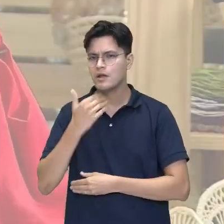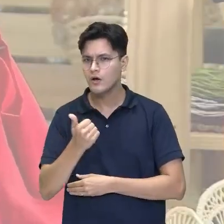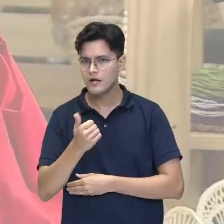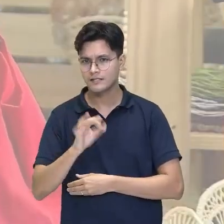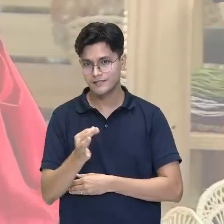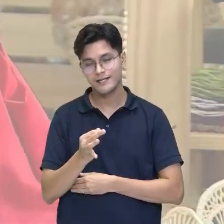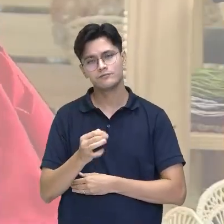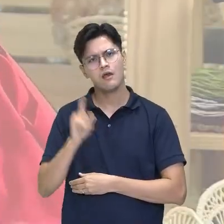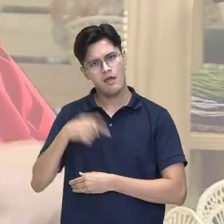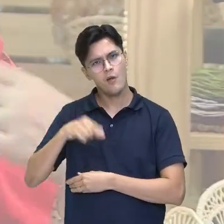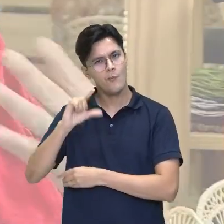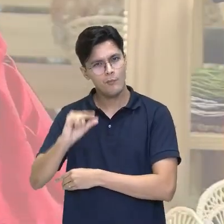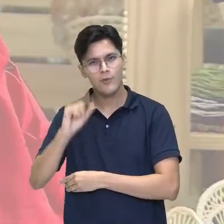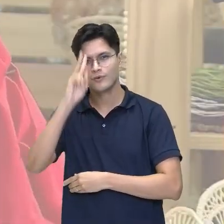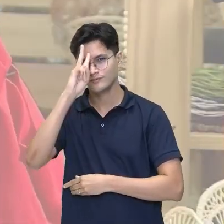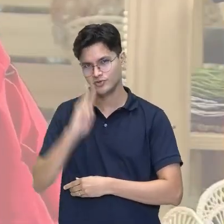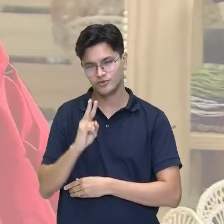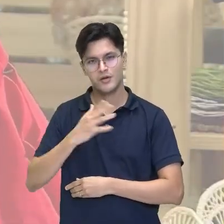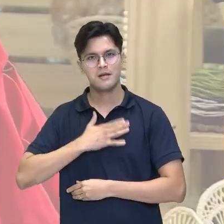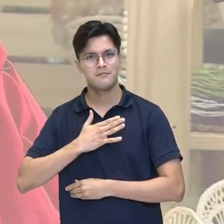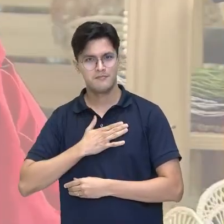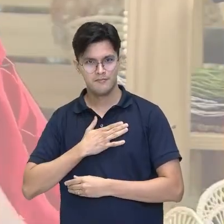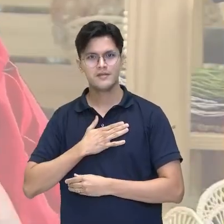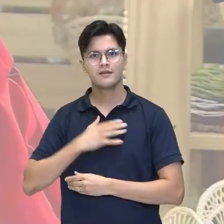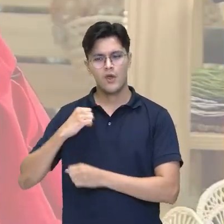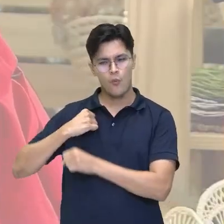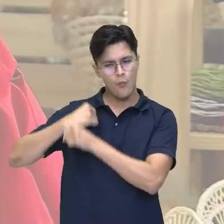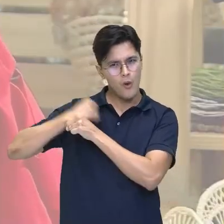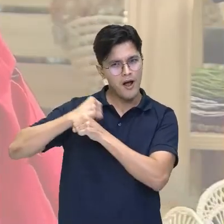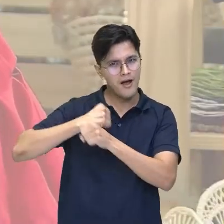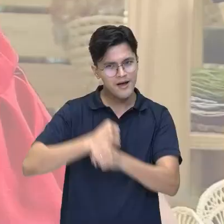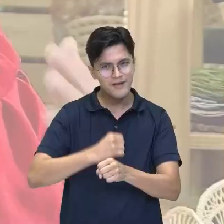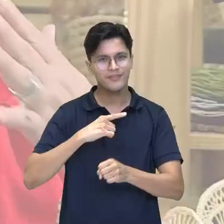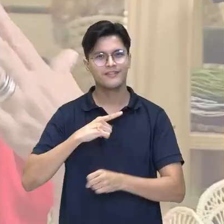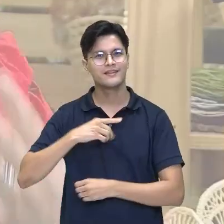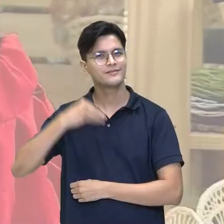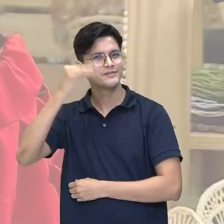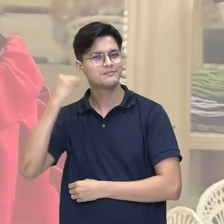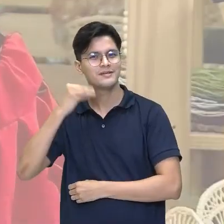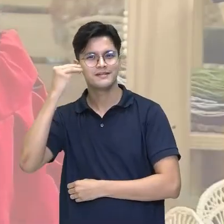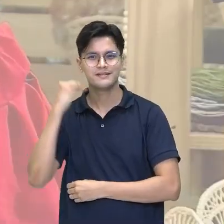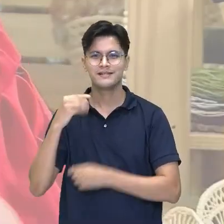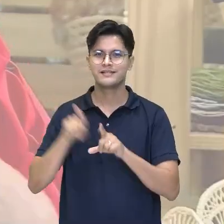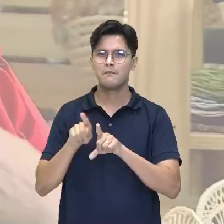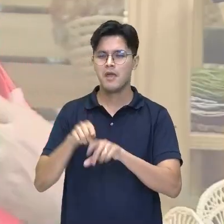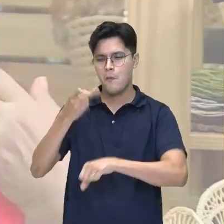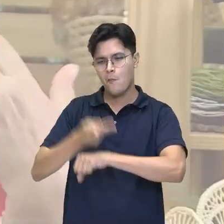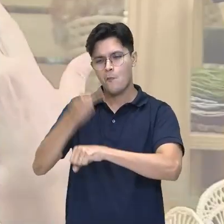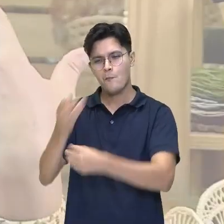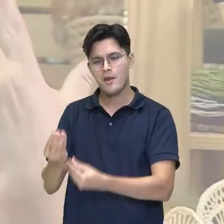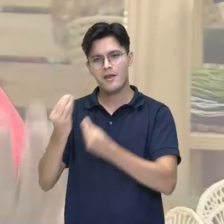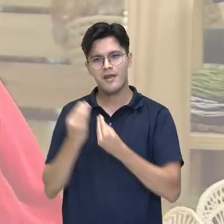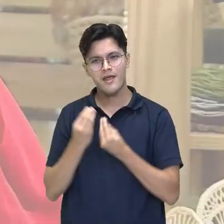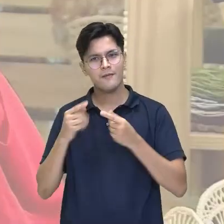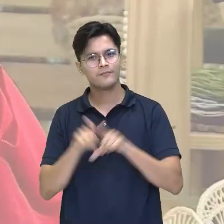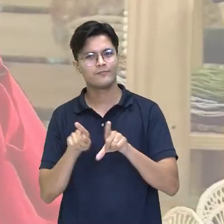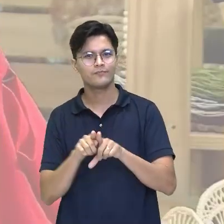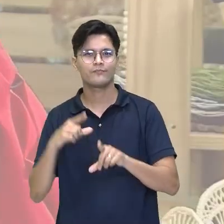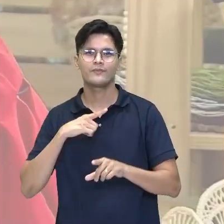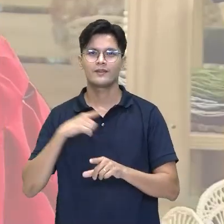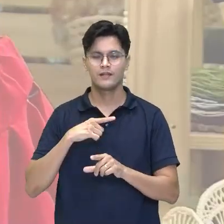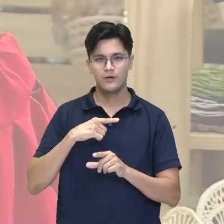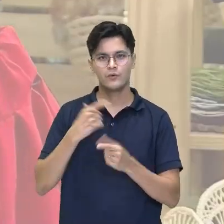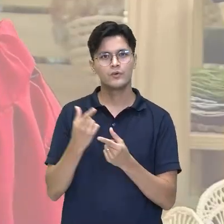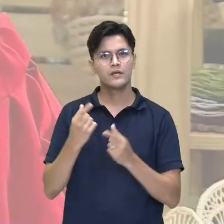minha história. Ao longo desses anos todos, foram muitas experiências, muitas premiações e muitas exposições dentro e fora